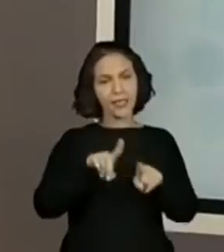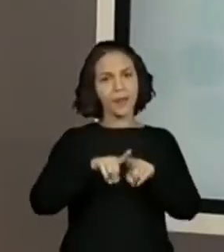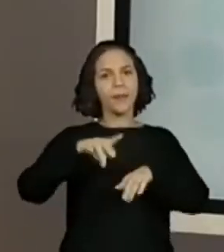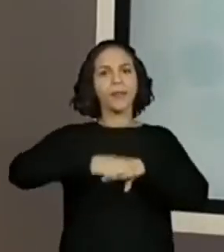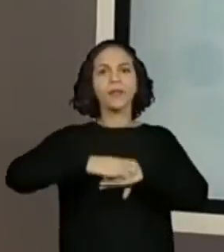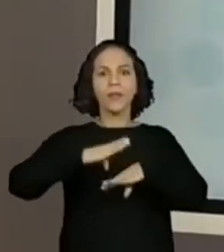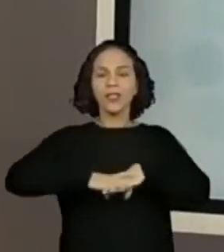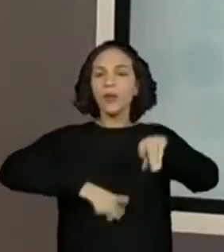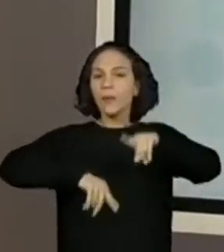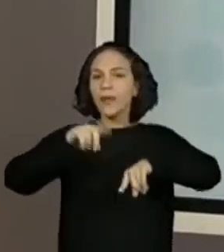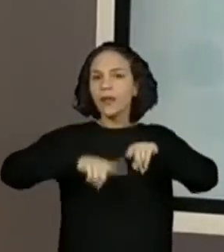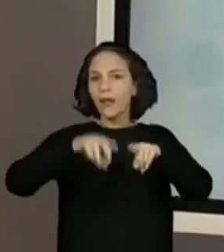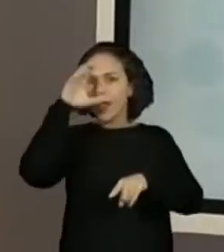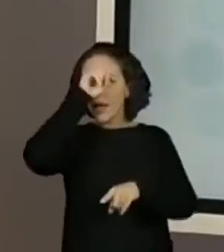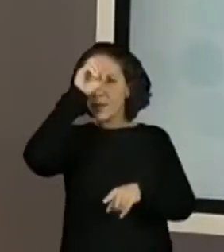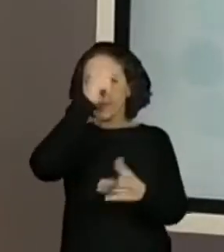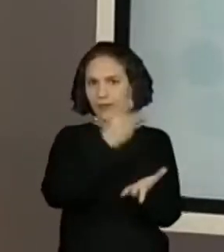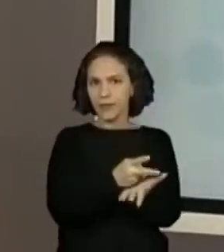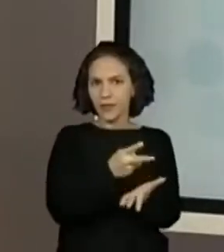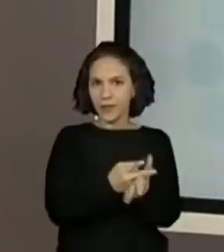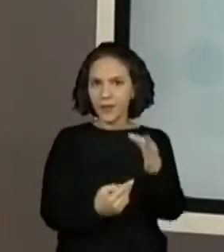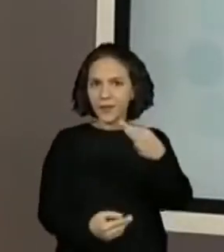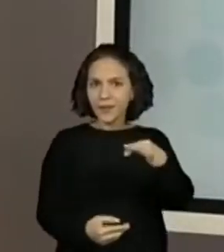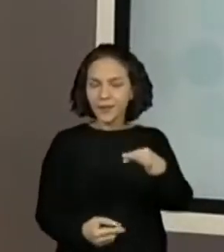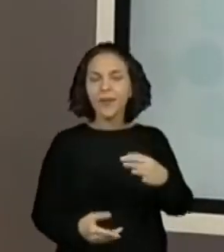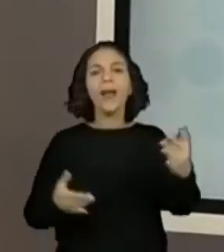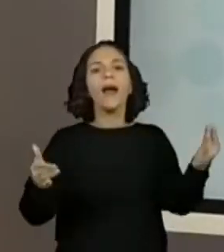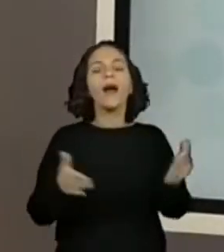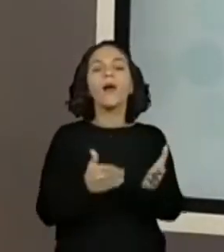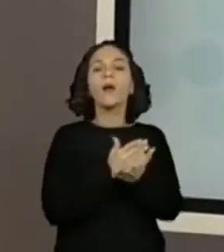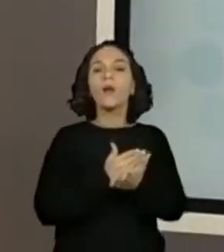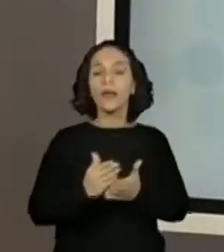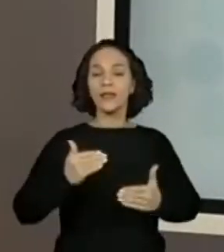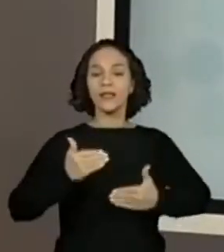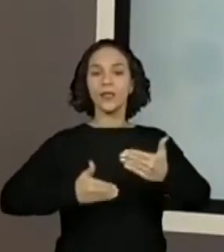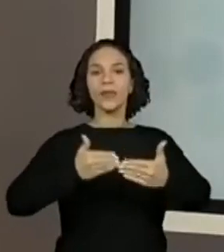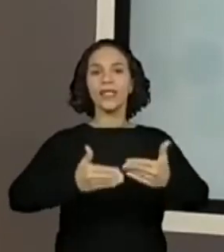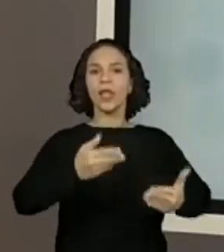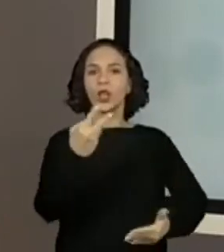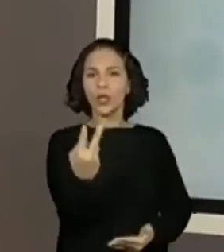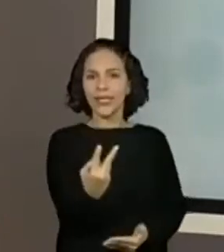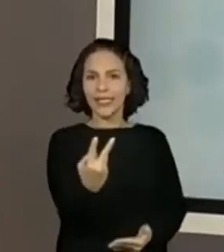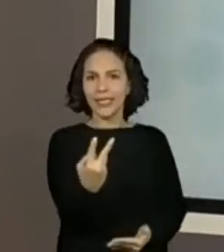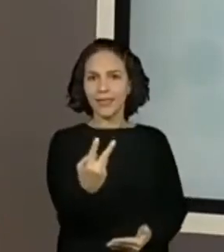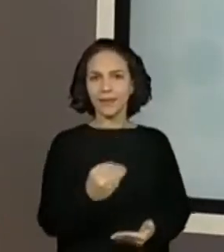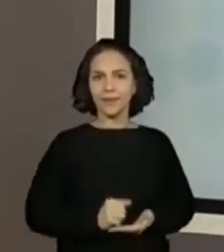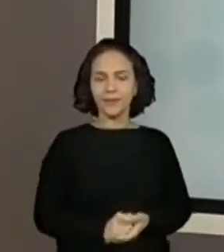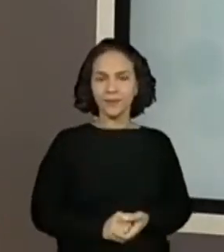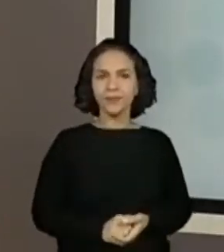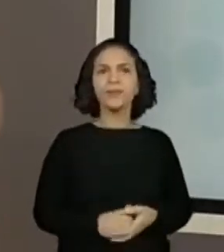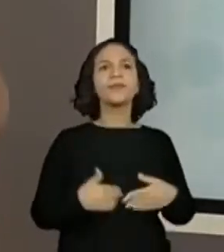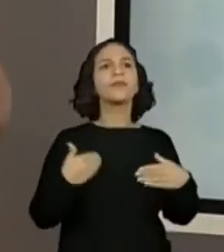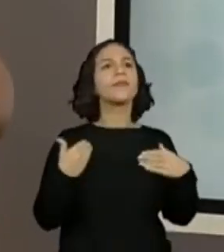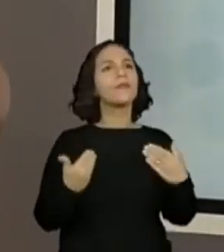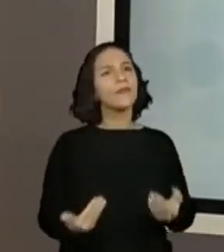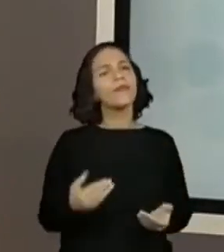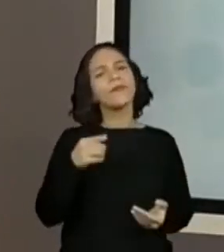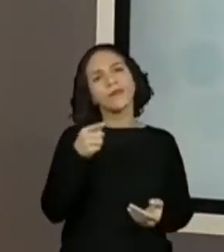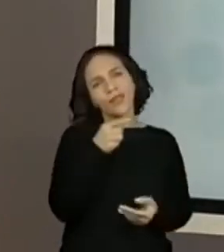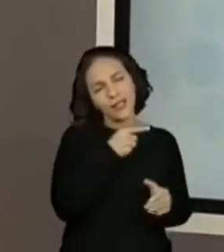matemática com material de Aprender Sempre. E agora nós vamos começar a sequência 2, tá? Essa semana vamos